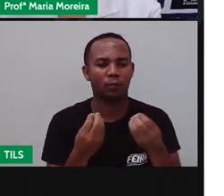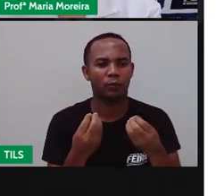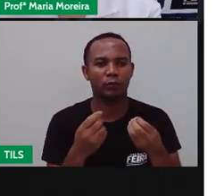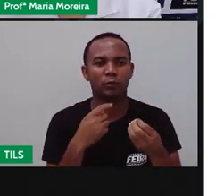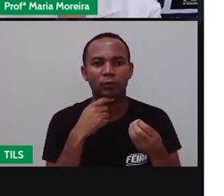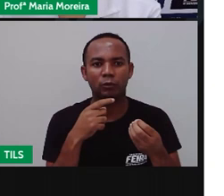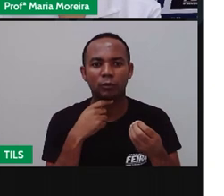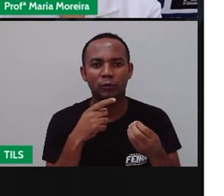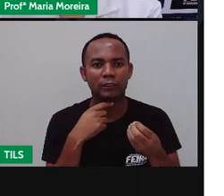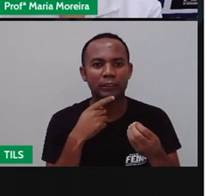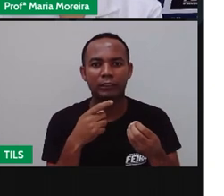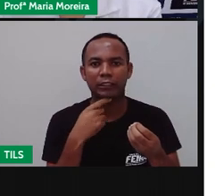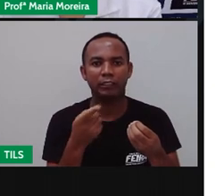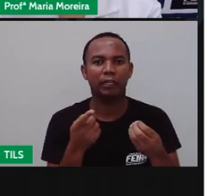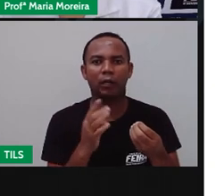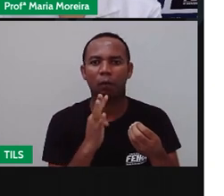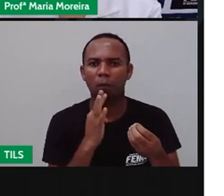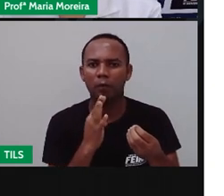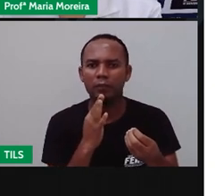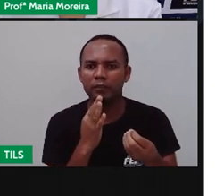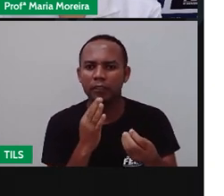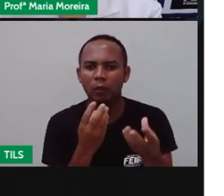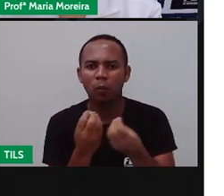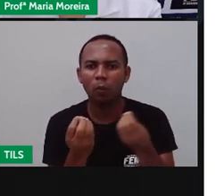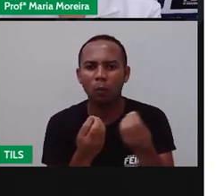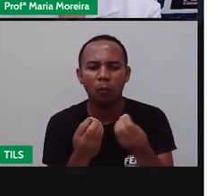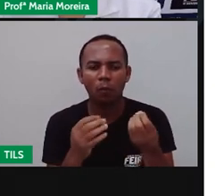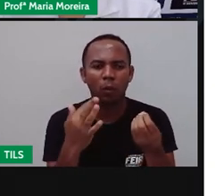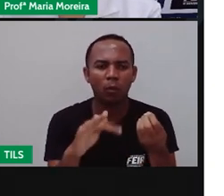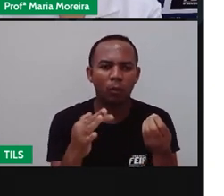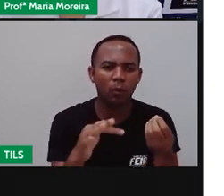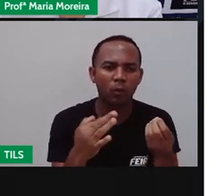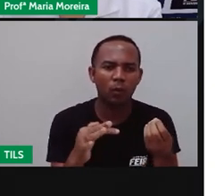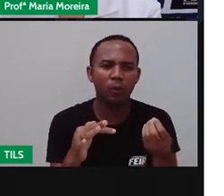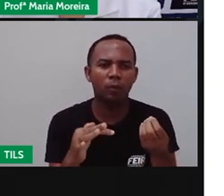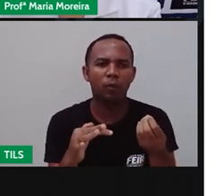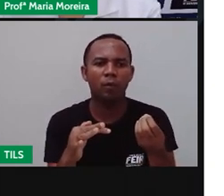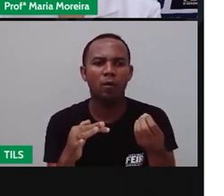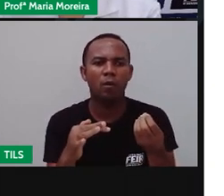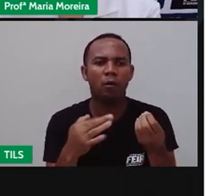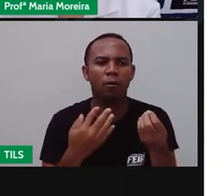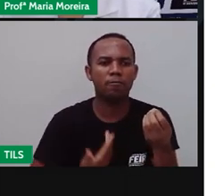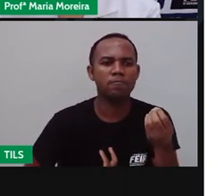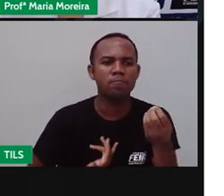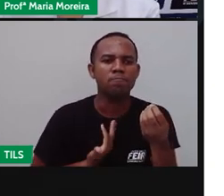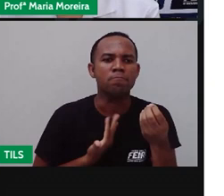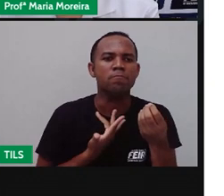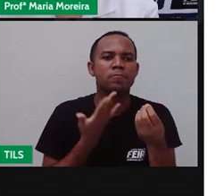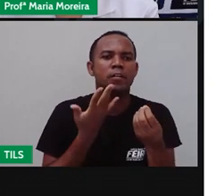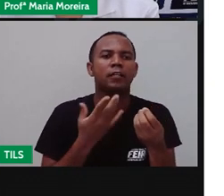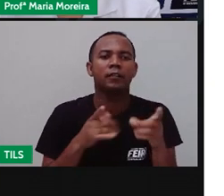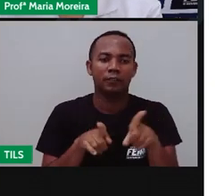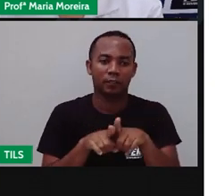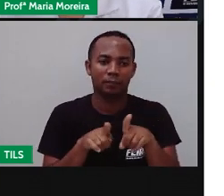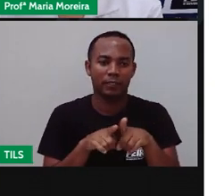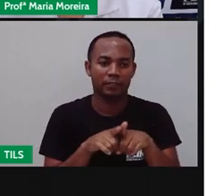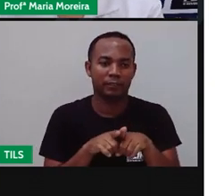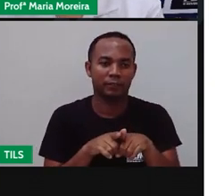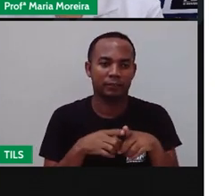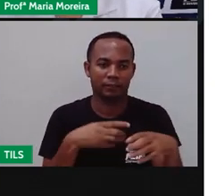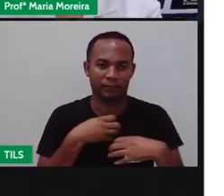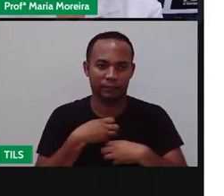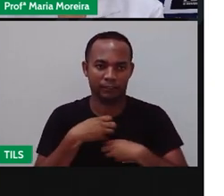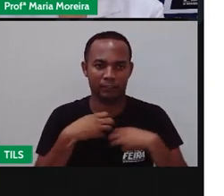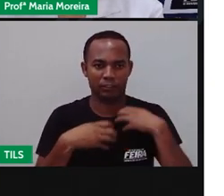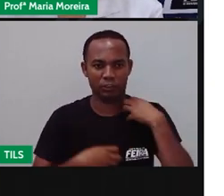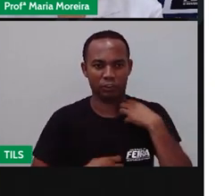teríamos conhecimento sobre as sensações de dor ou de prazer. E poderíamos nos machucar e não sentir. Imagine só se